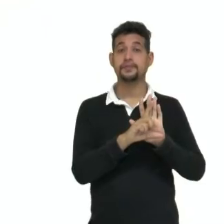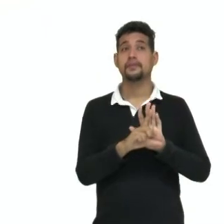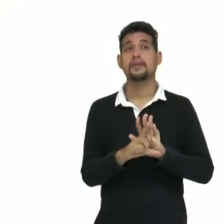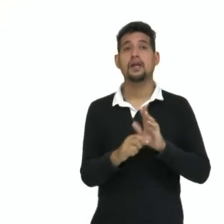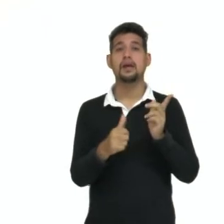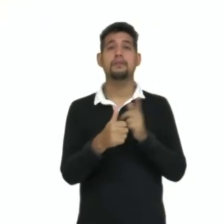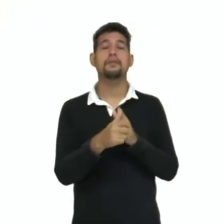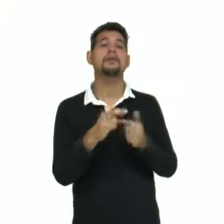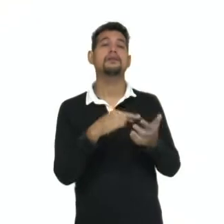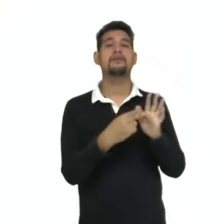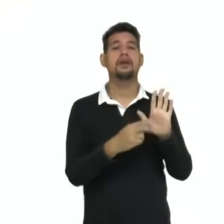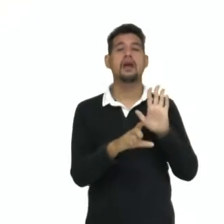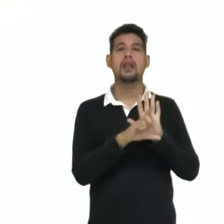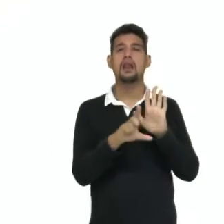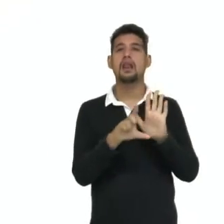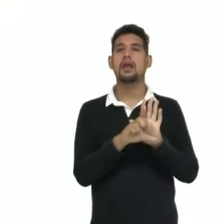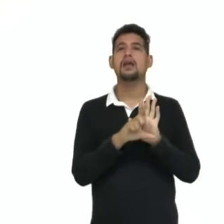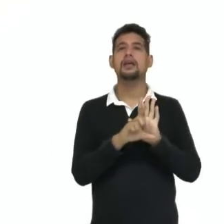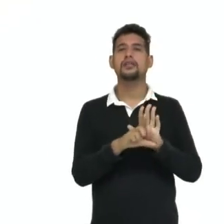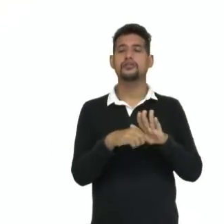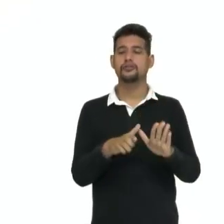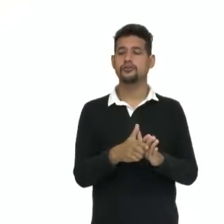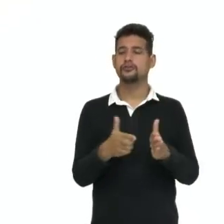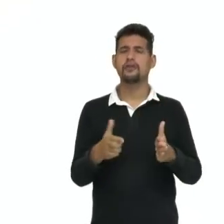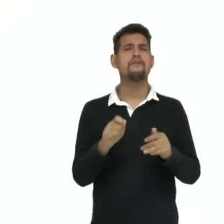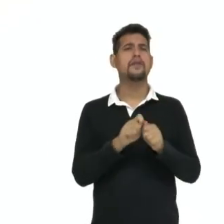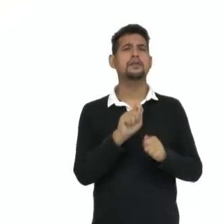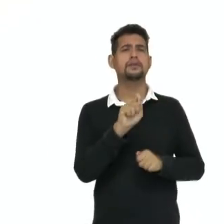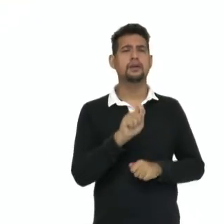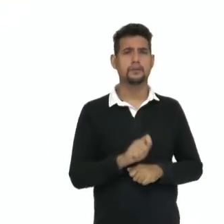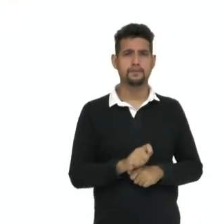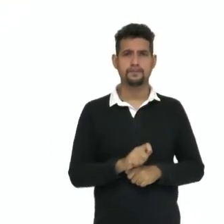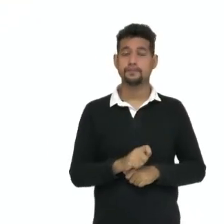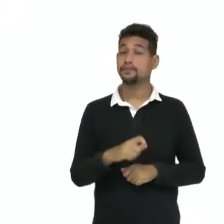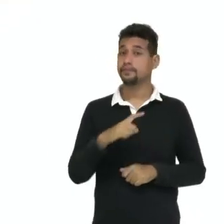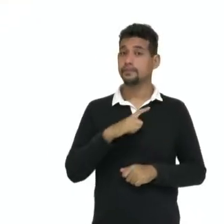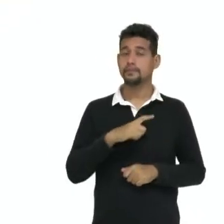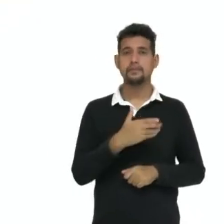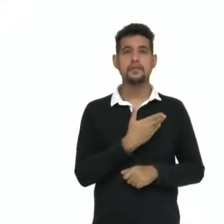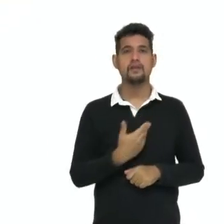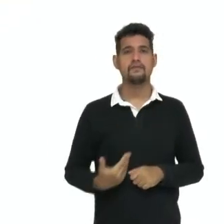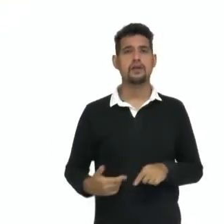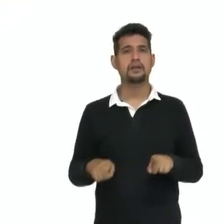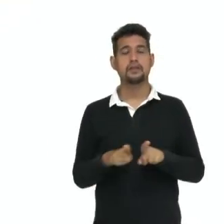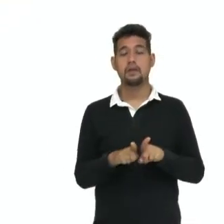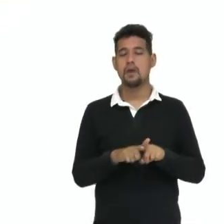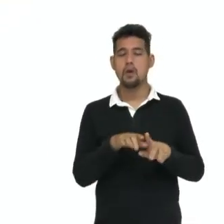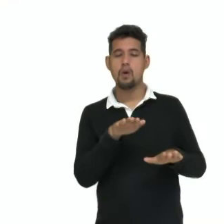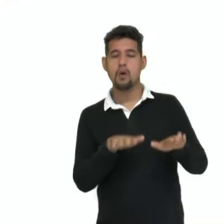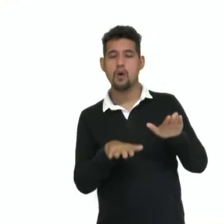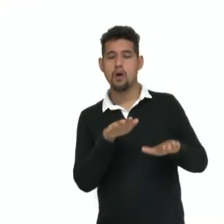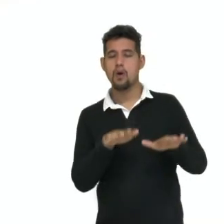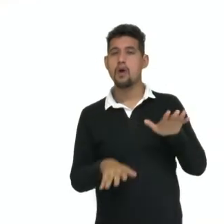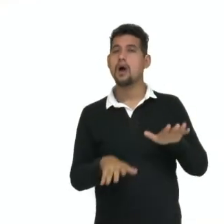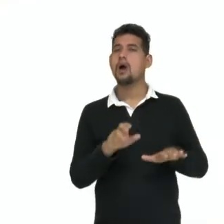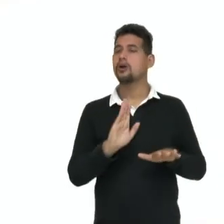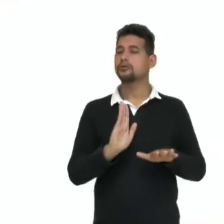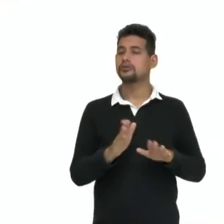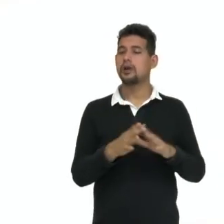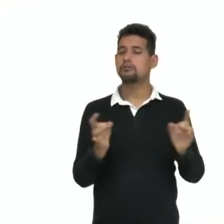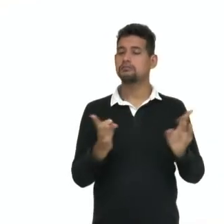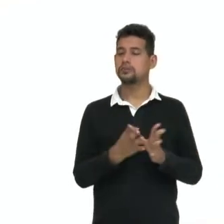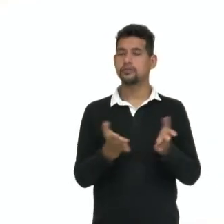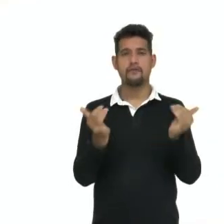primeira é a lei de imprensa. O que essa lei de imprensa fazia? Dava ao governo o mecanismo de controlar o que era